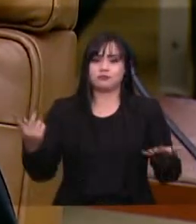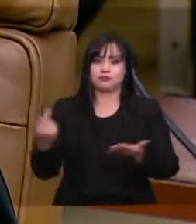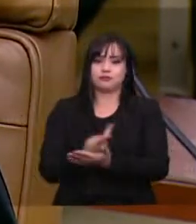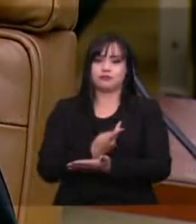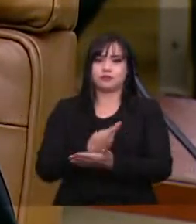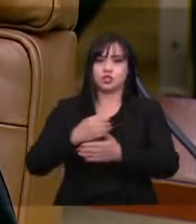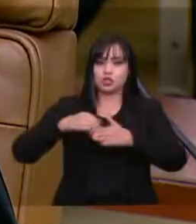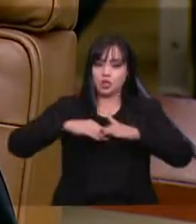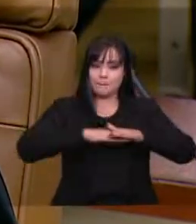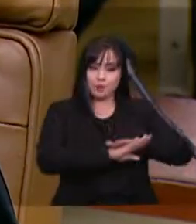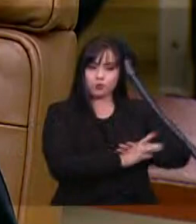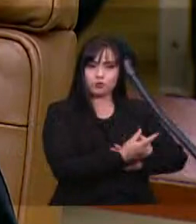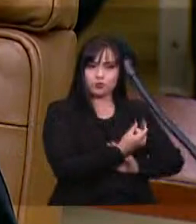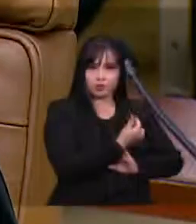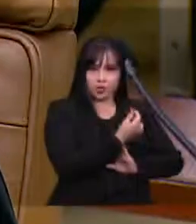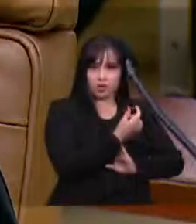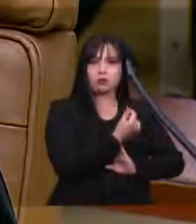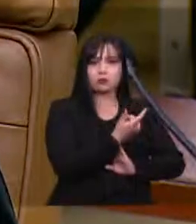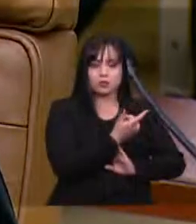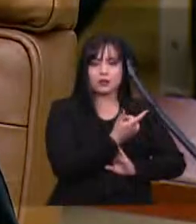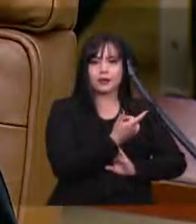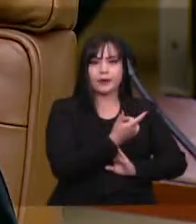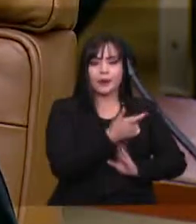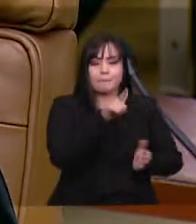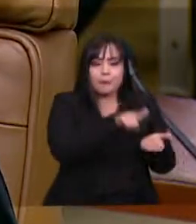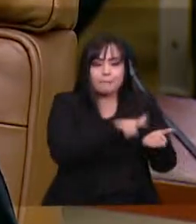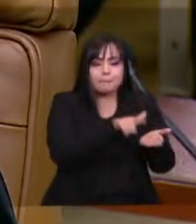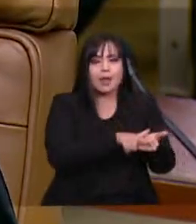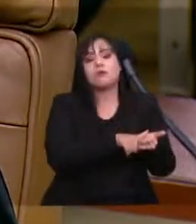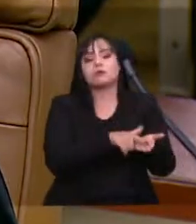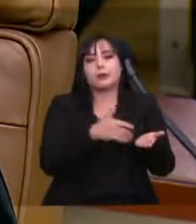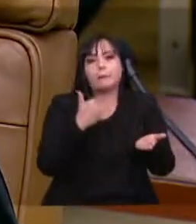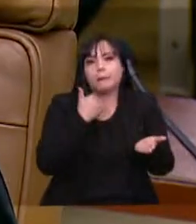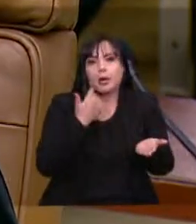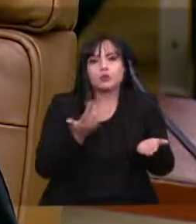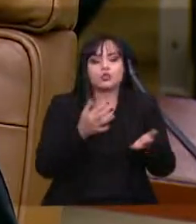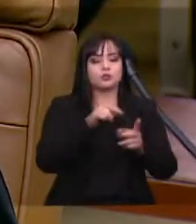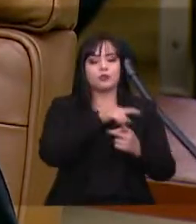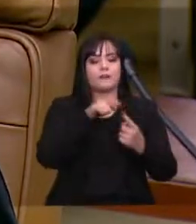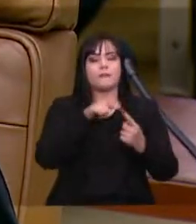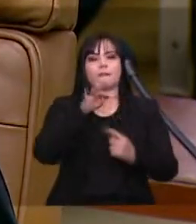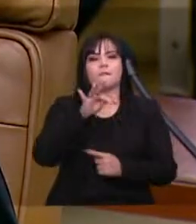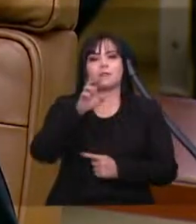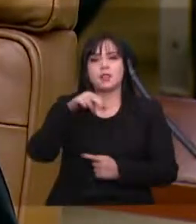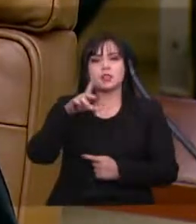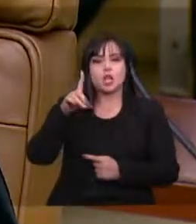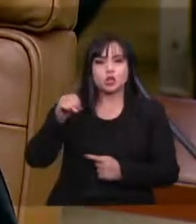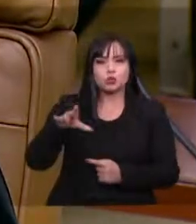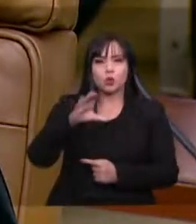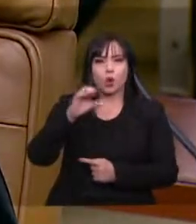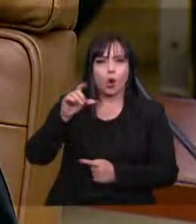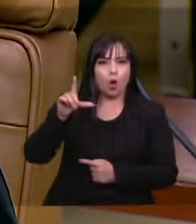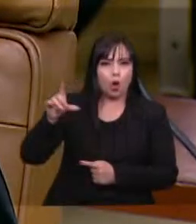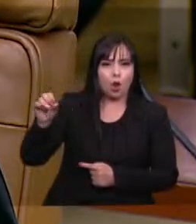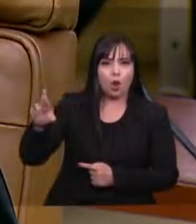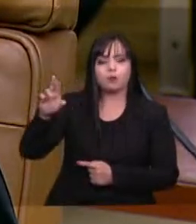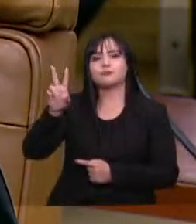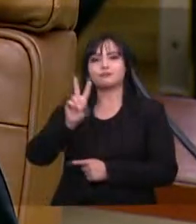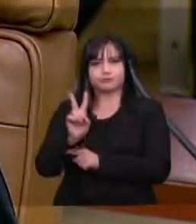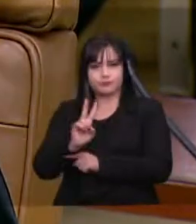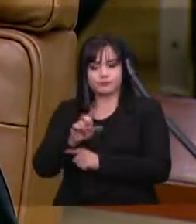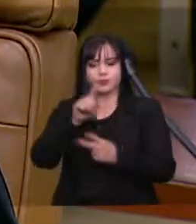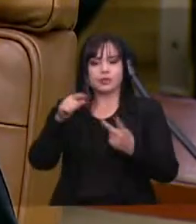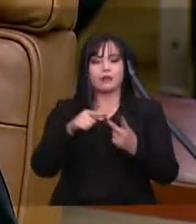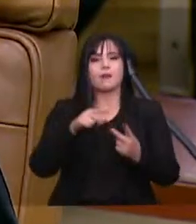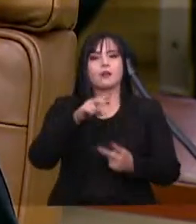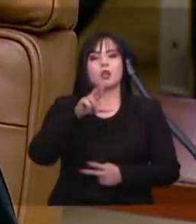realização de depósito em espécie em quantas correntes de titularidade Fernando Afonso Collor de Melo com auxílio de Luís Duarte